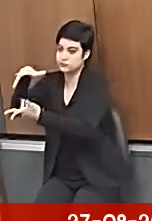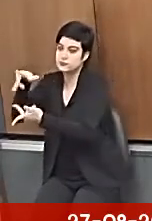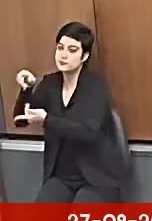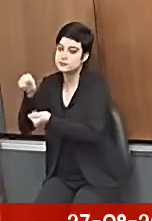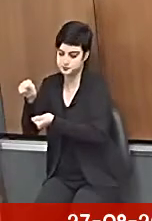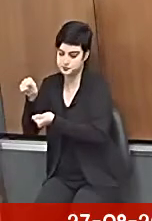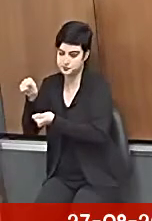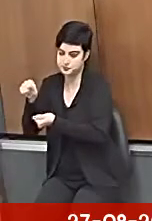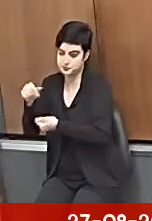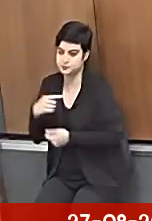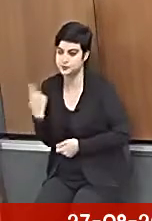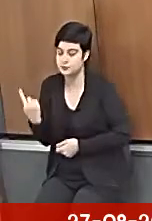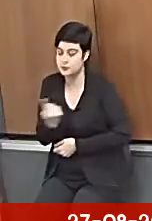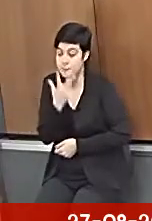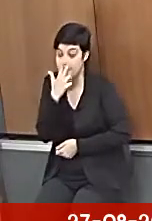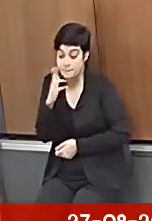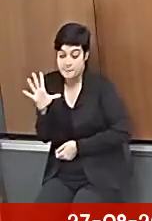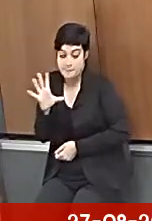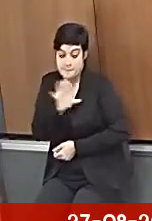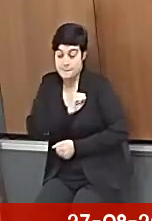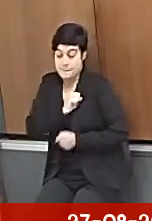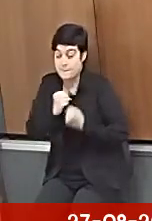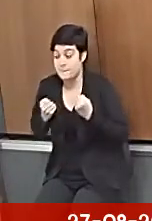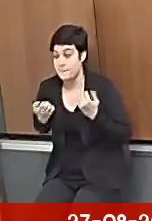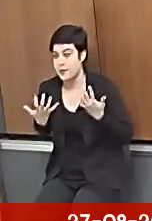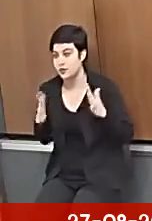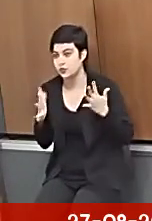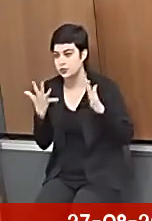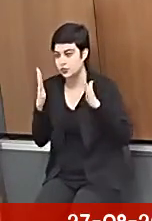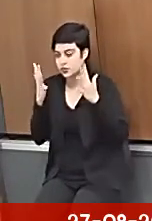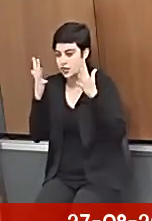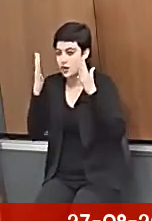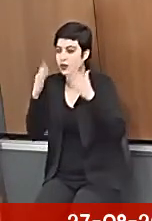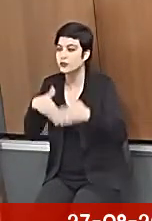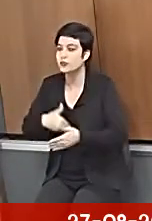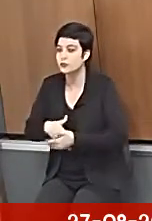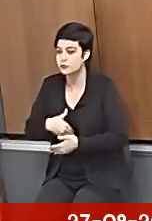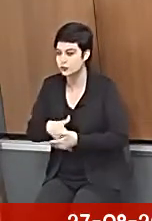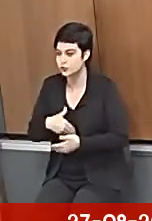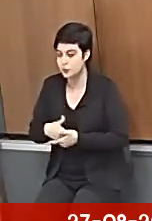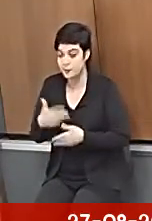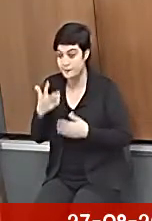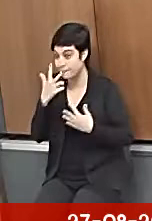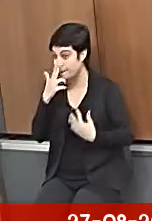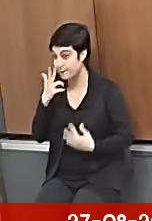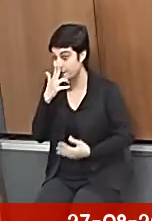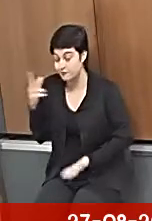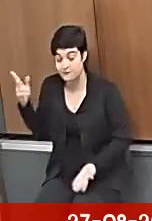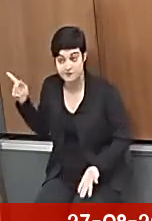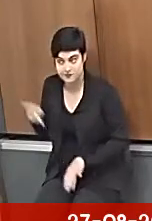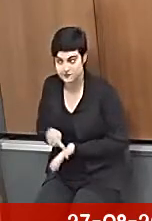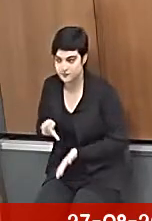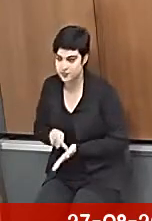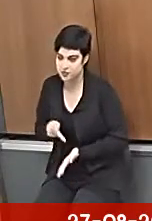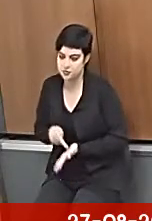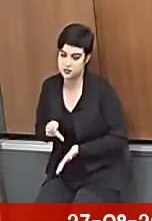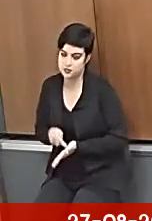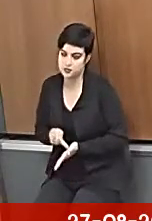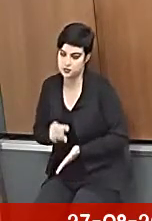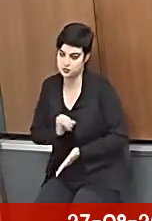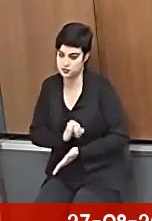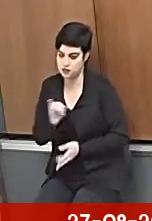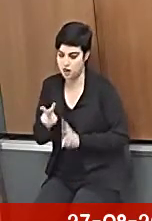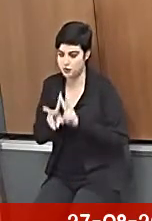nós somos mais apaixonados e levamos isso assim quase ao pé da letra mesmo em se tratando de futebol